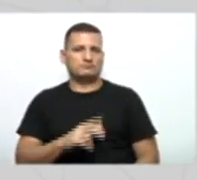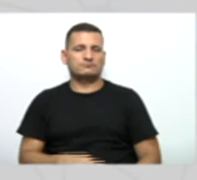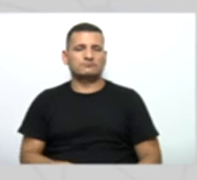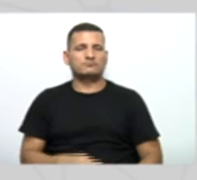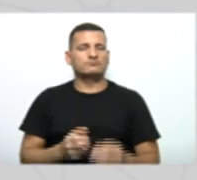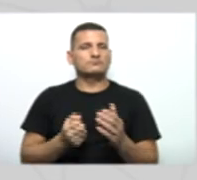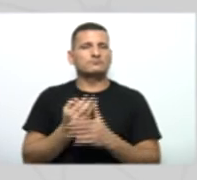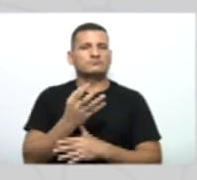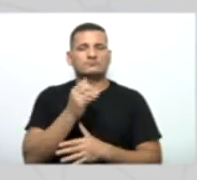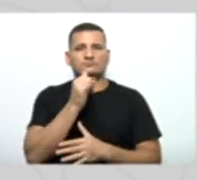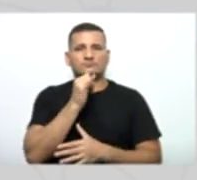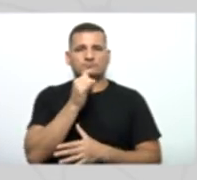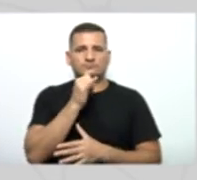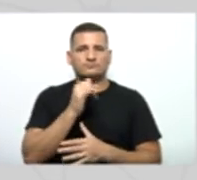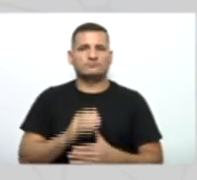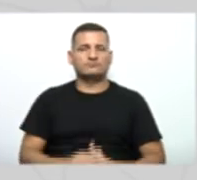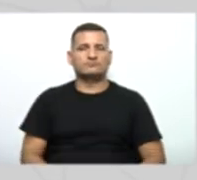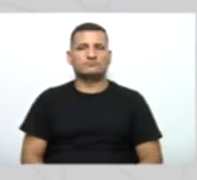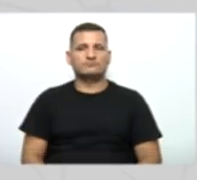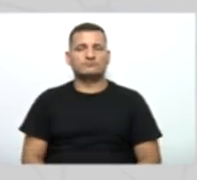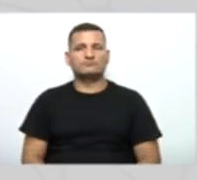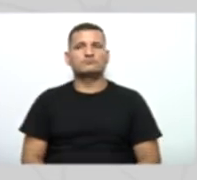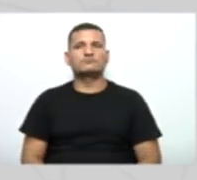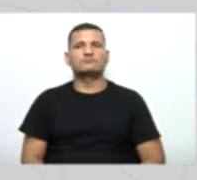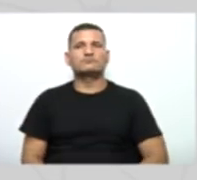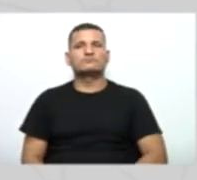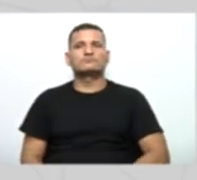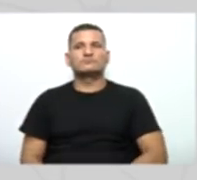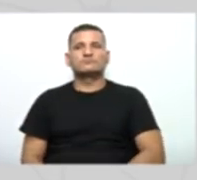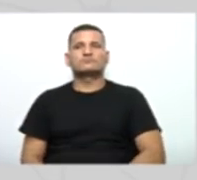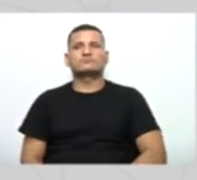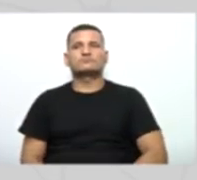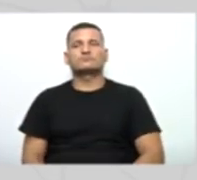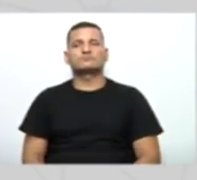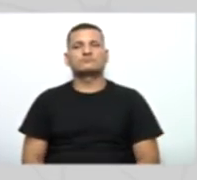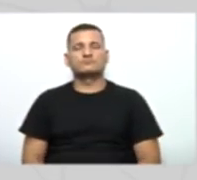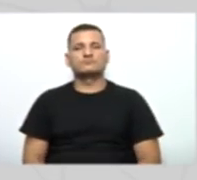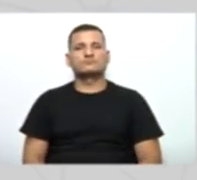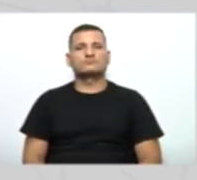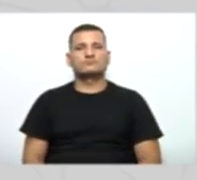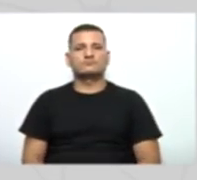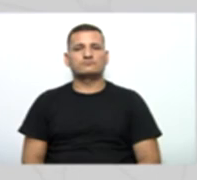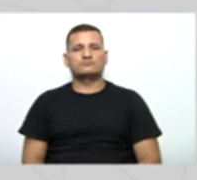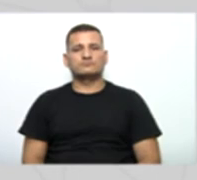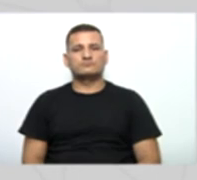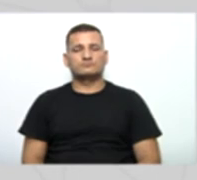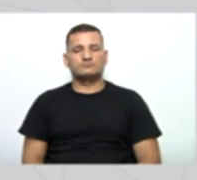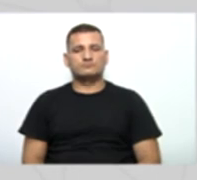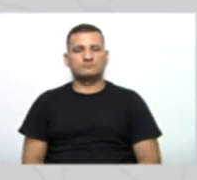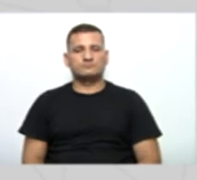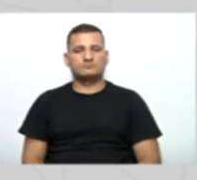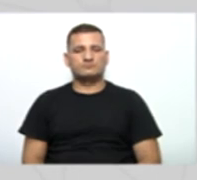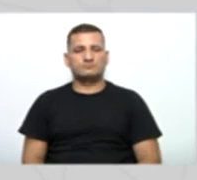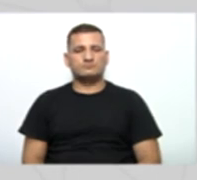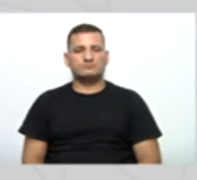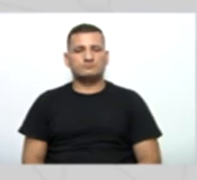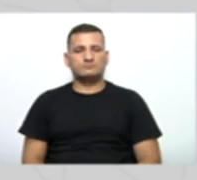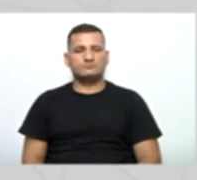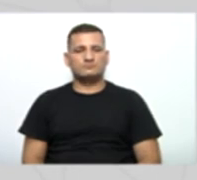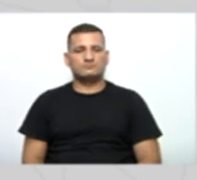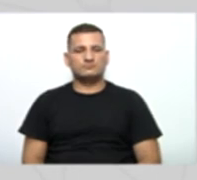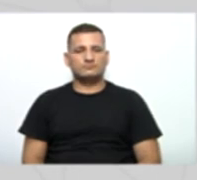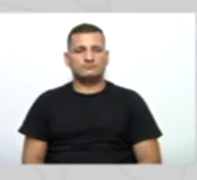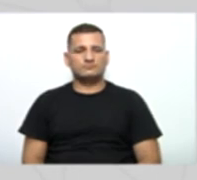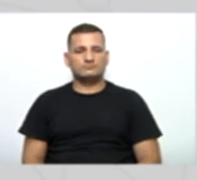exemplo conceitual que nós podemos apontar essas distinções. Vou criar aqui uma